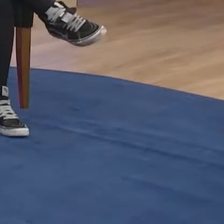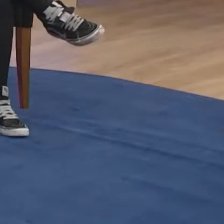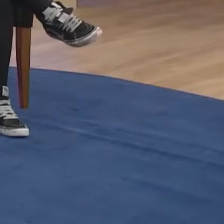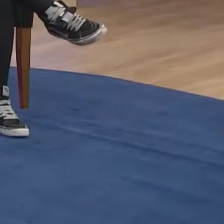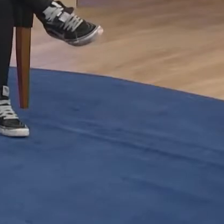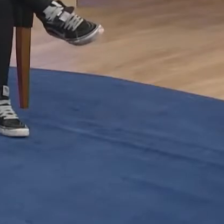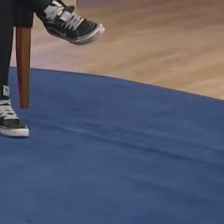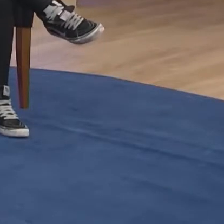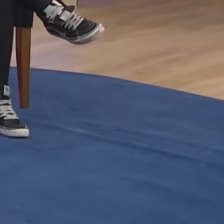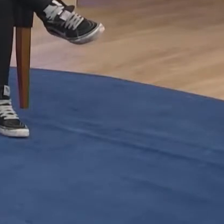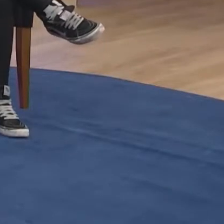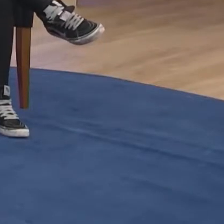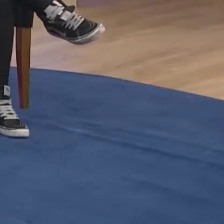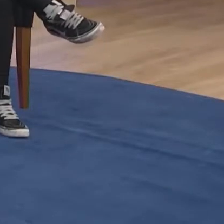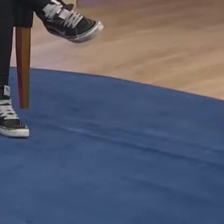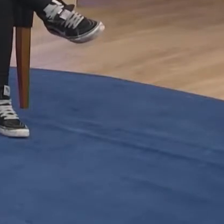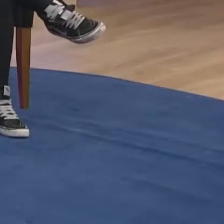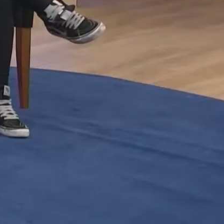Então,